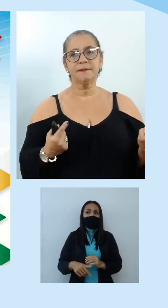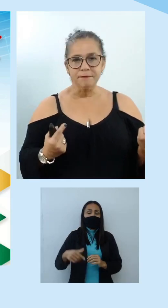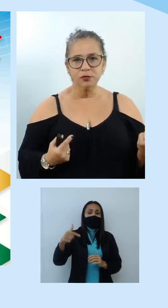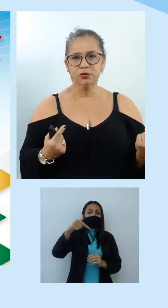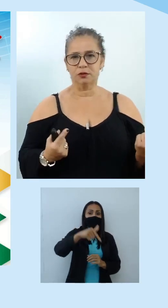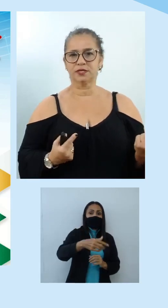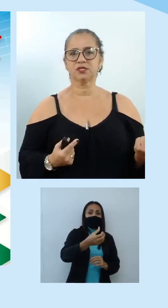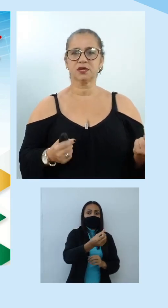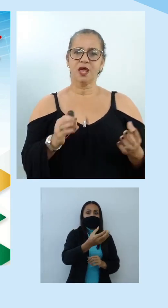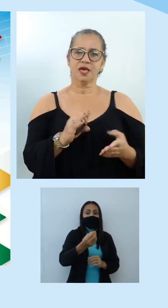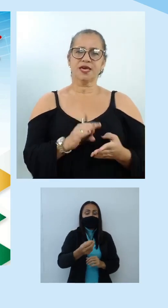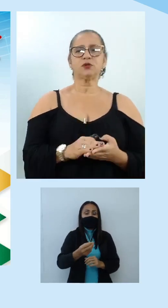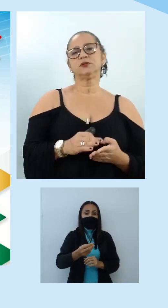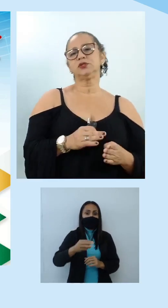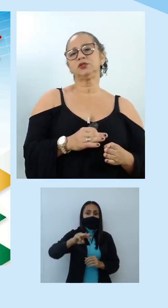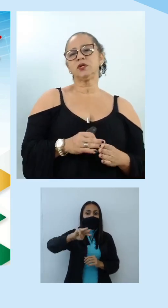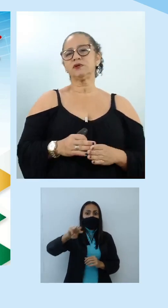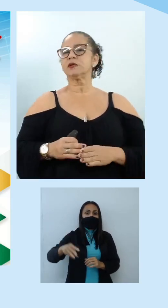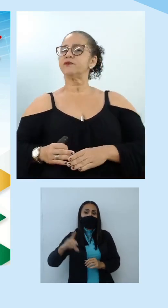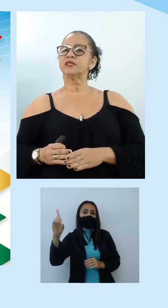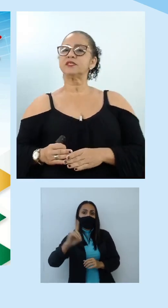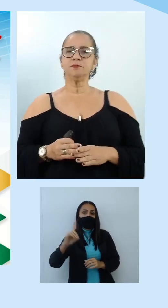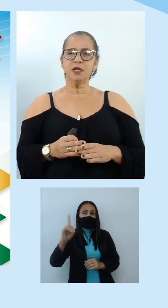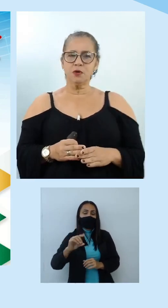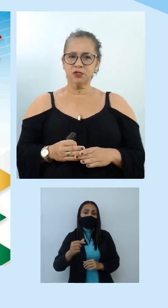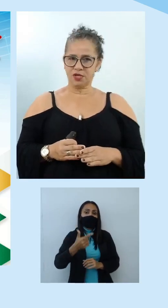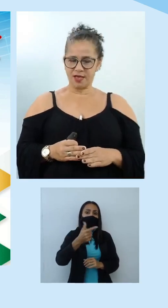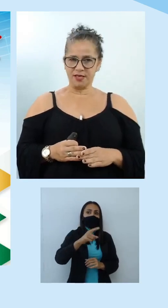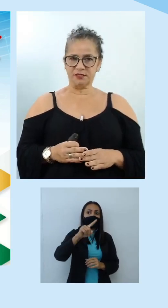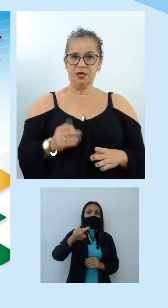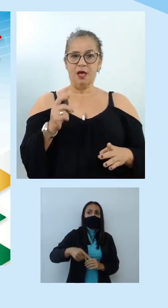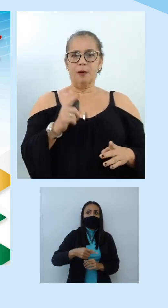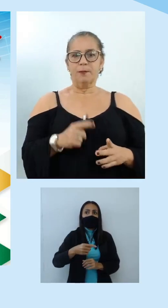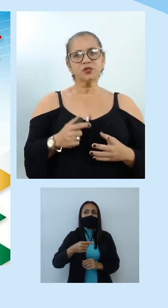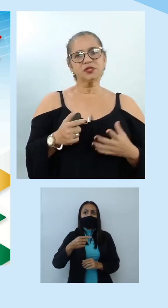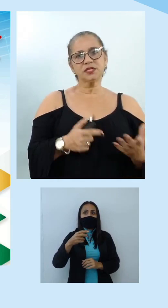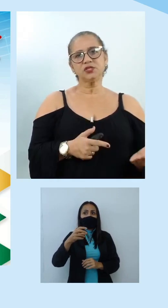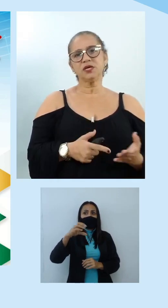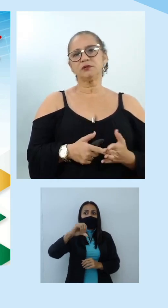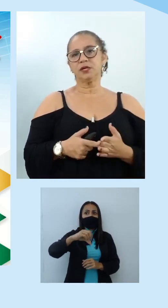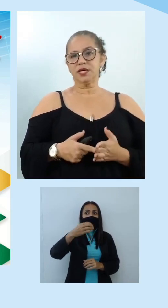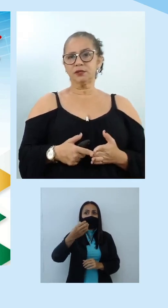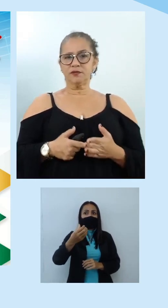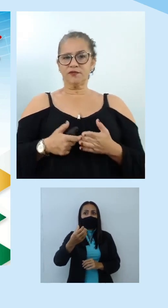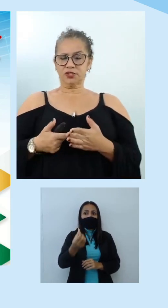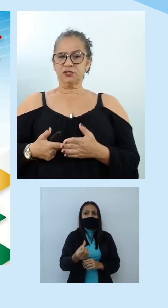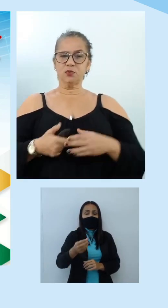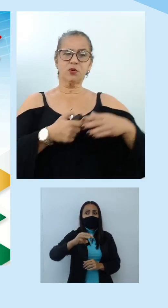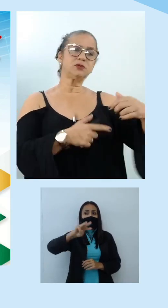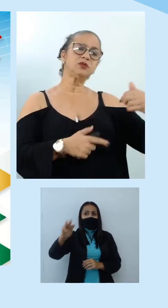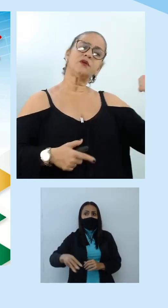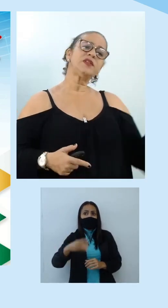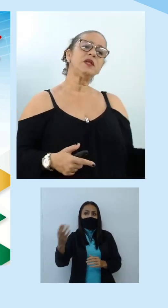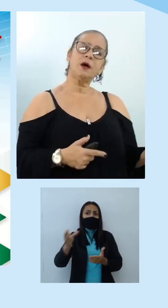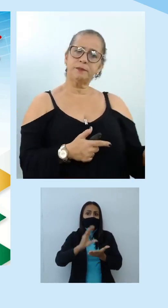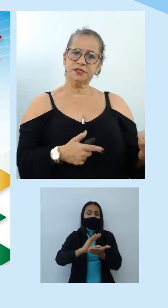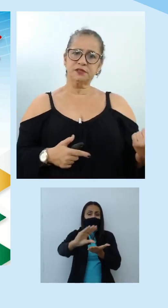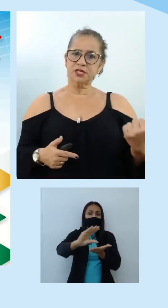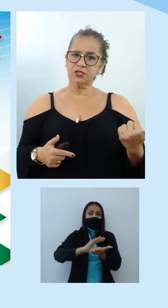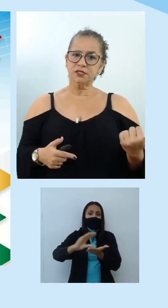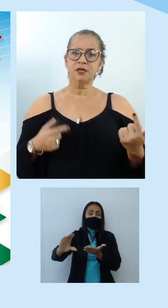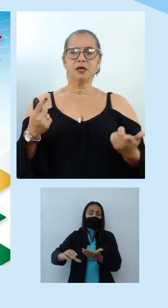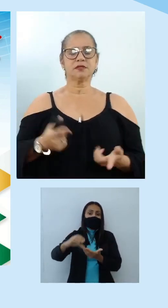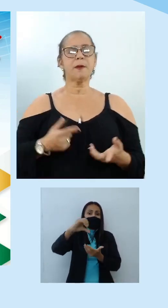760 mil dólares, que é em torno de 2,96 milhões de reais, possui tanto dinheiro líquido investido quanto os